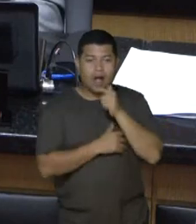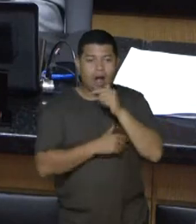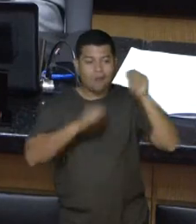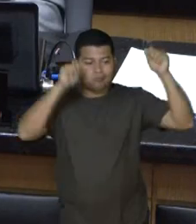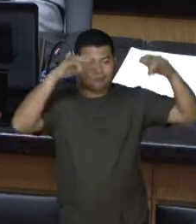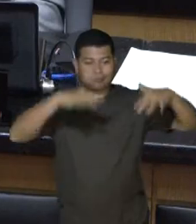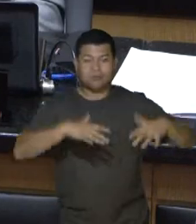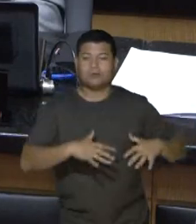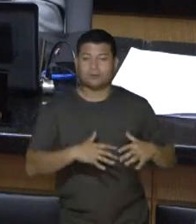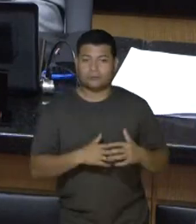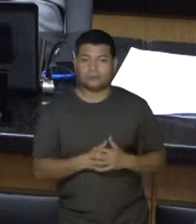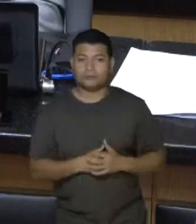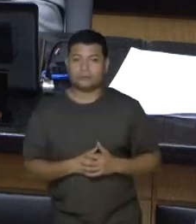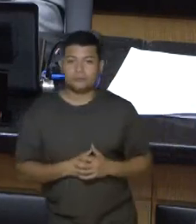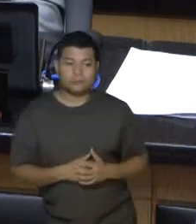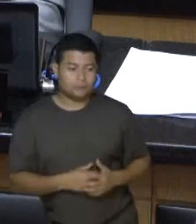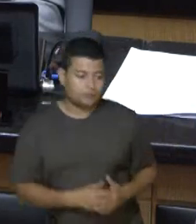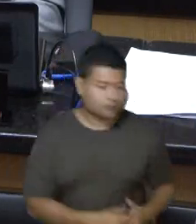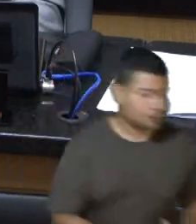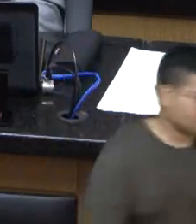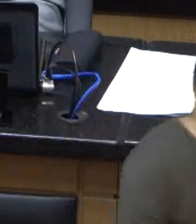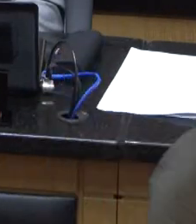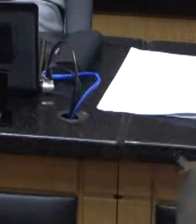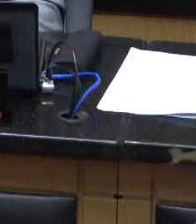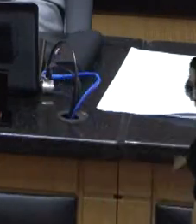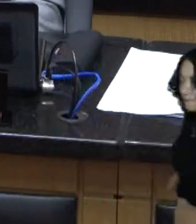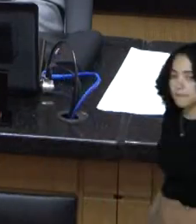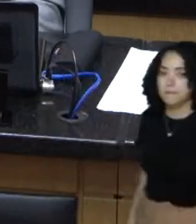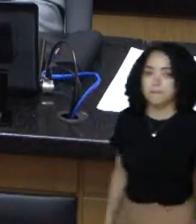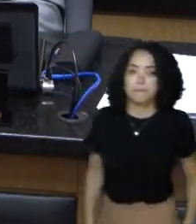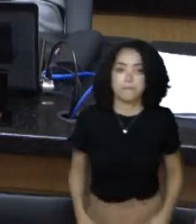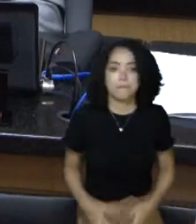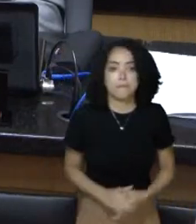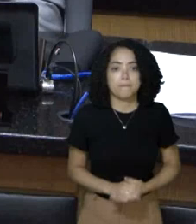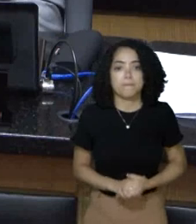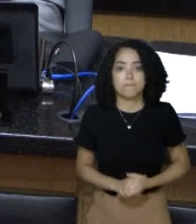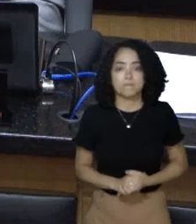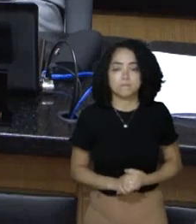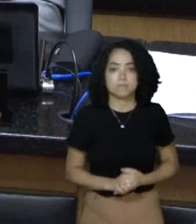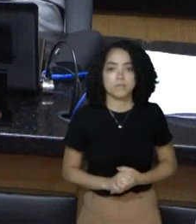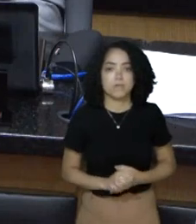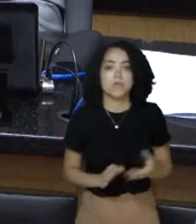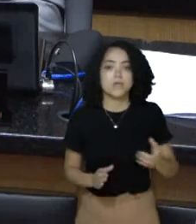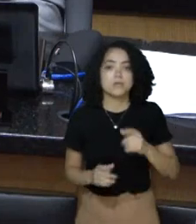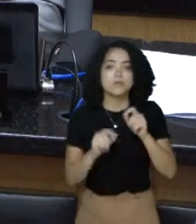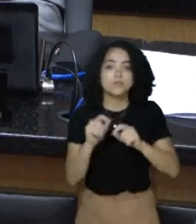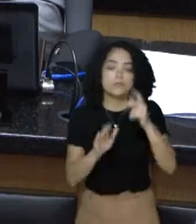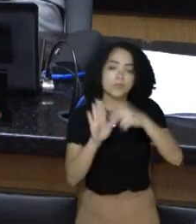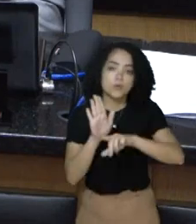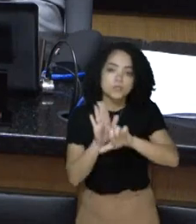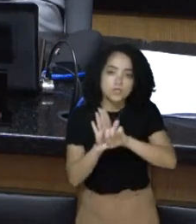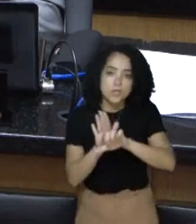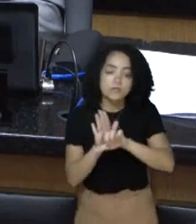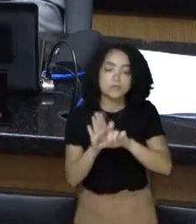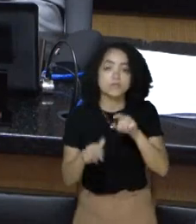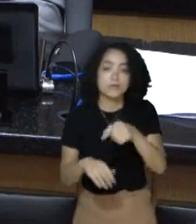chuva. A iniciativa privada já é assim. O que o projeto de lei pretende? Fazer com que